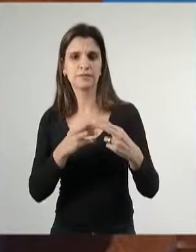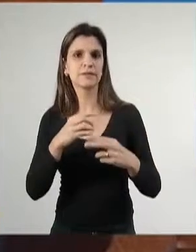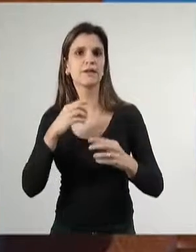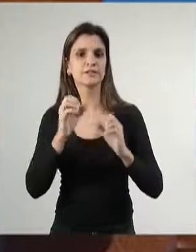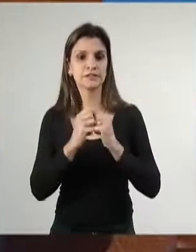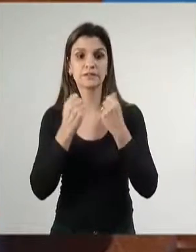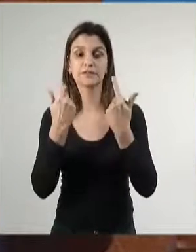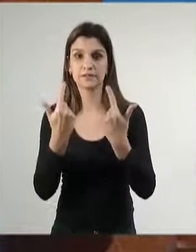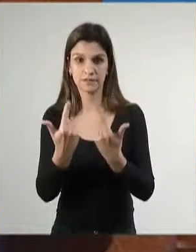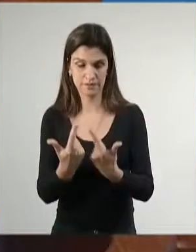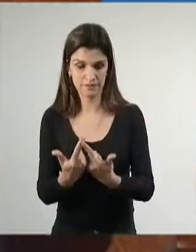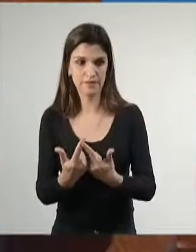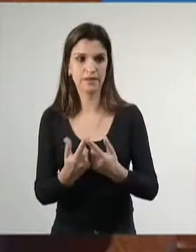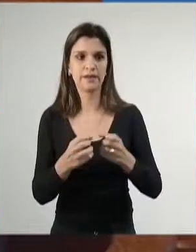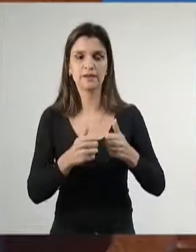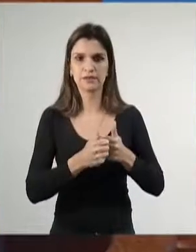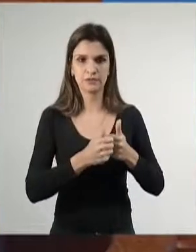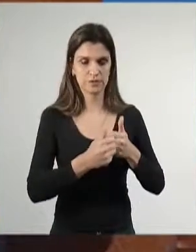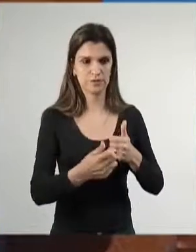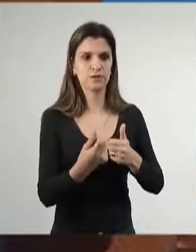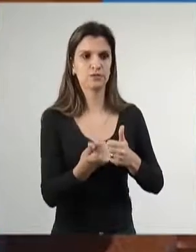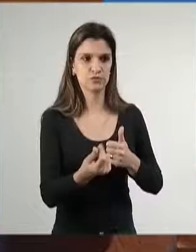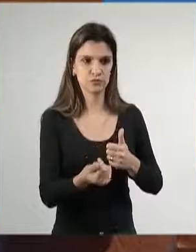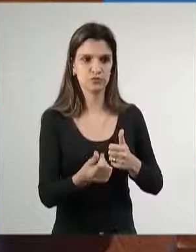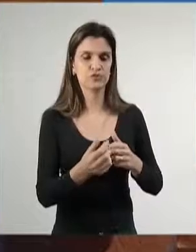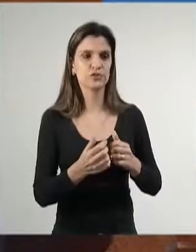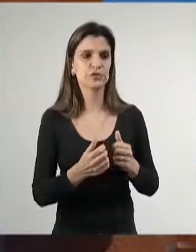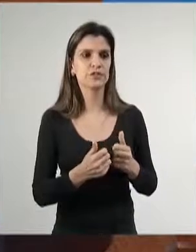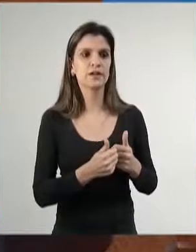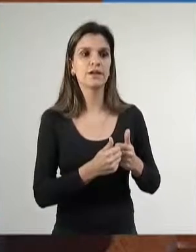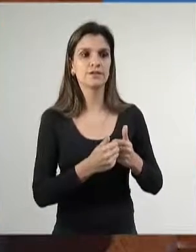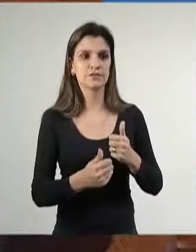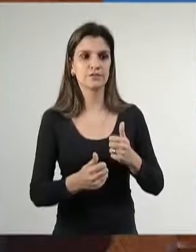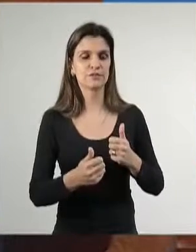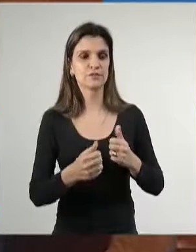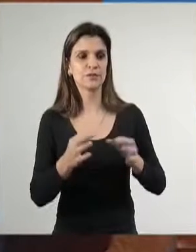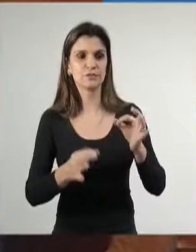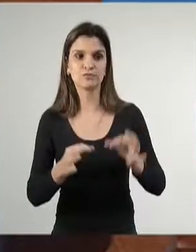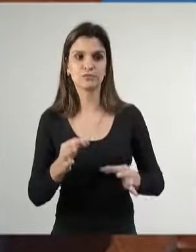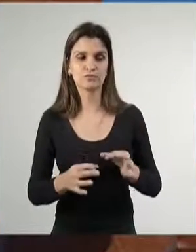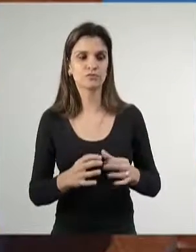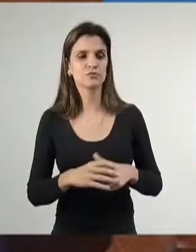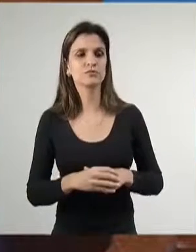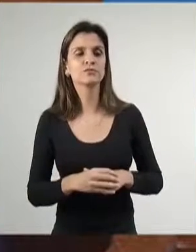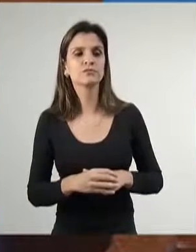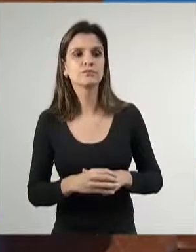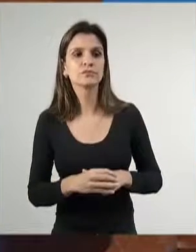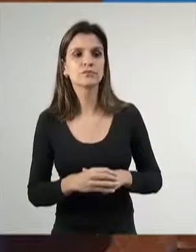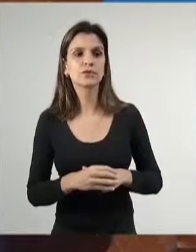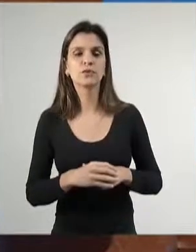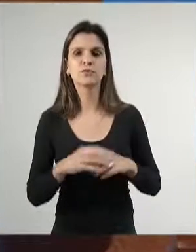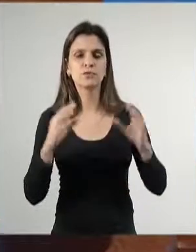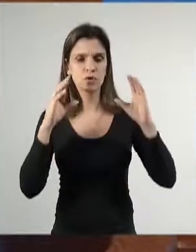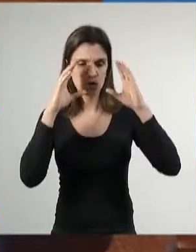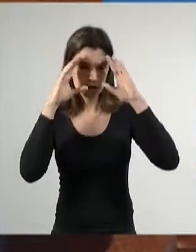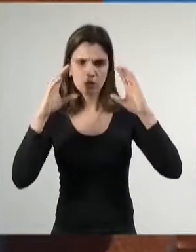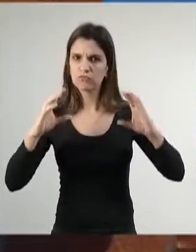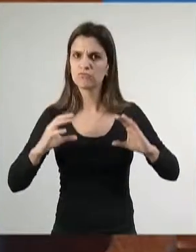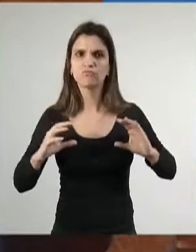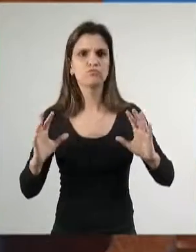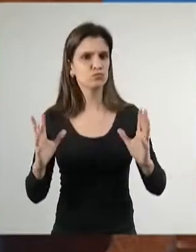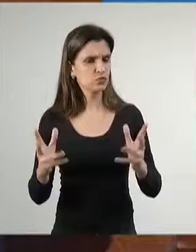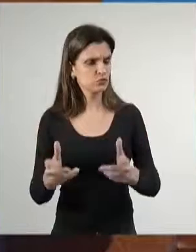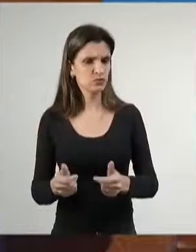ao Tribunal de Justiça, ao Tribunal de Contas, ao Procurador-Geral de Justiça, ao Defensor Público-Geral do Estado e aos cidadãos, nos termos